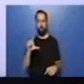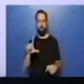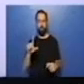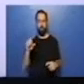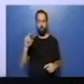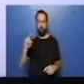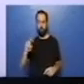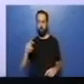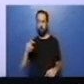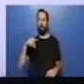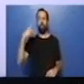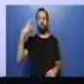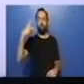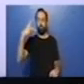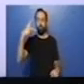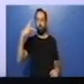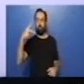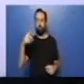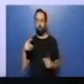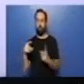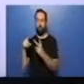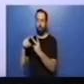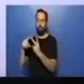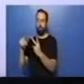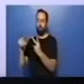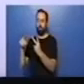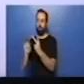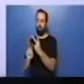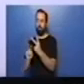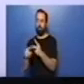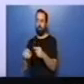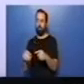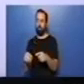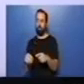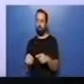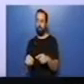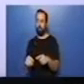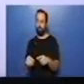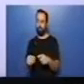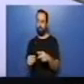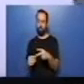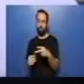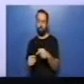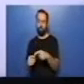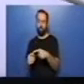do L eu coloco 8. 8 elevado ao quadrado é 8 vezes 8.